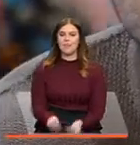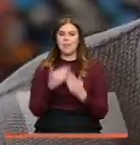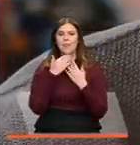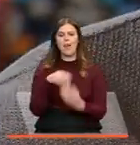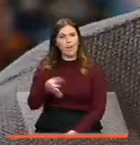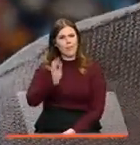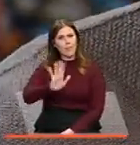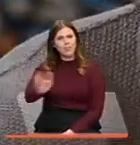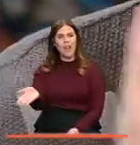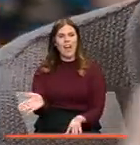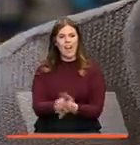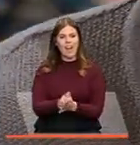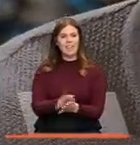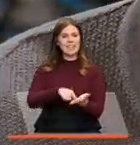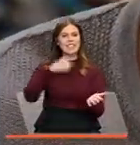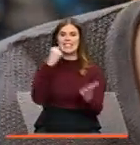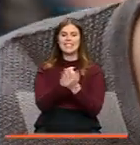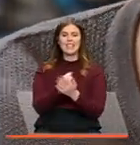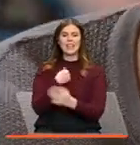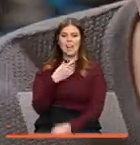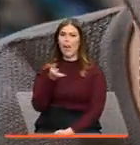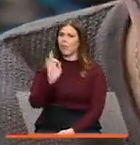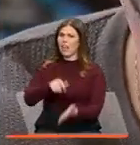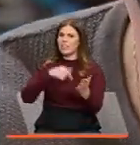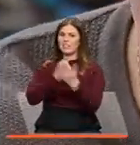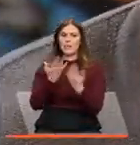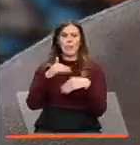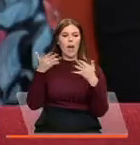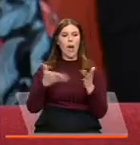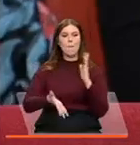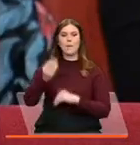Já valeu a pena. Já teria valido sempre a pena, mas já valeu a pena. Sim, obrigado.